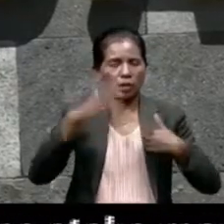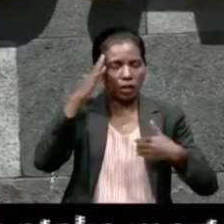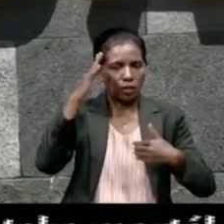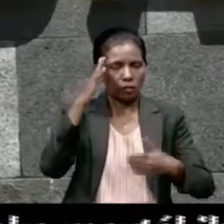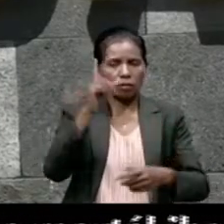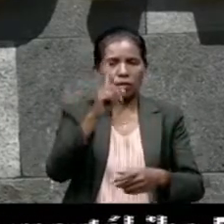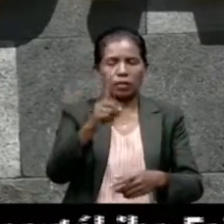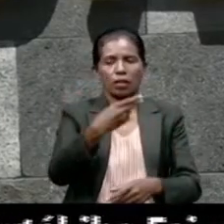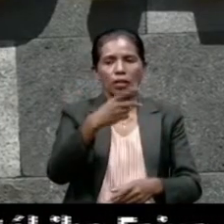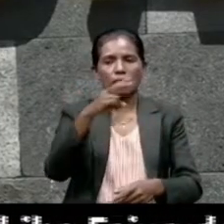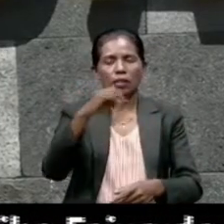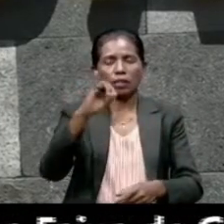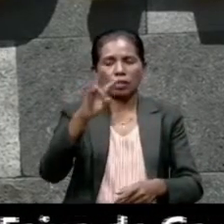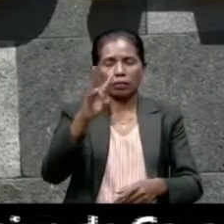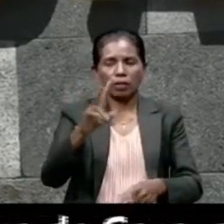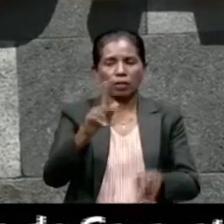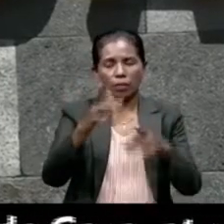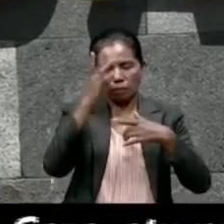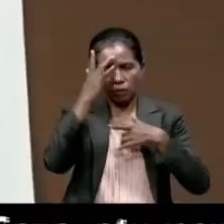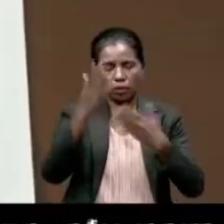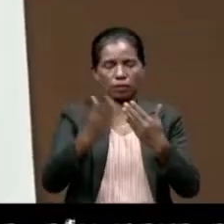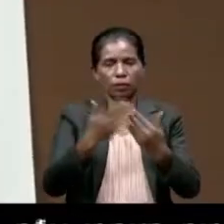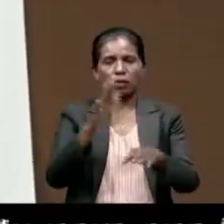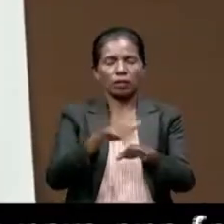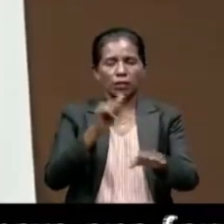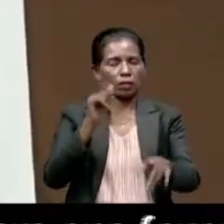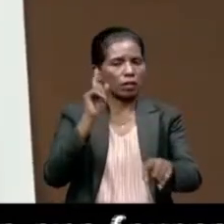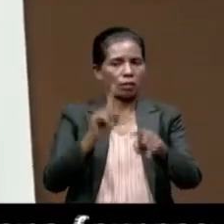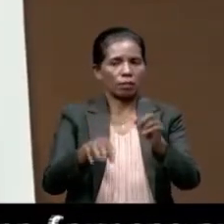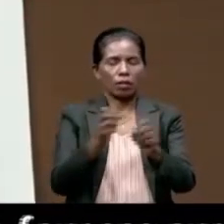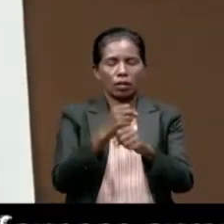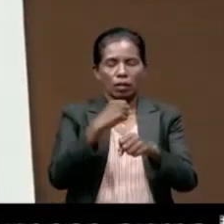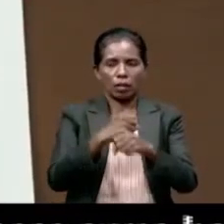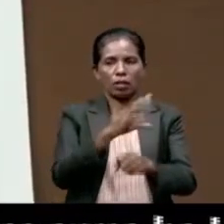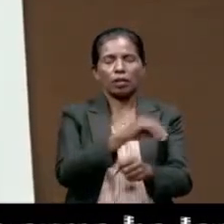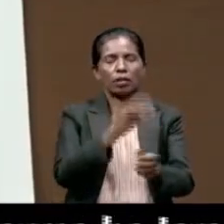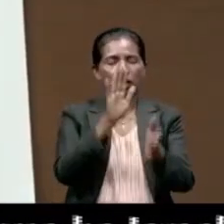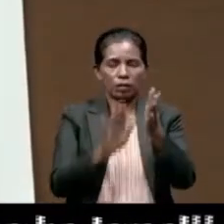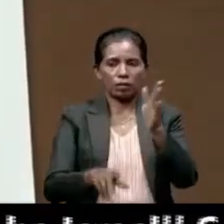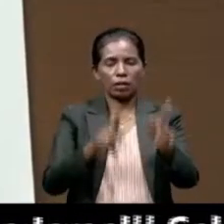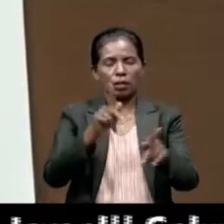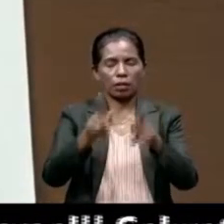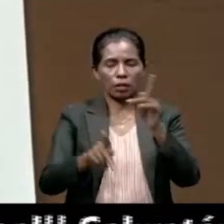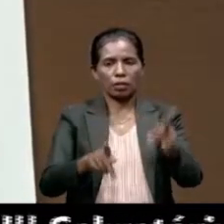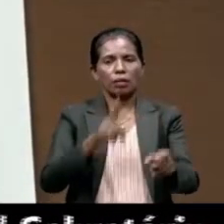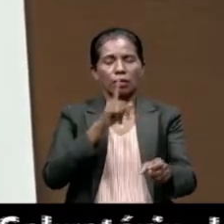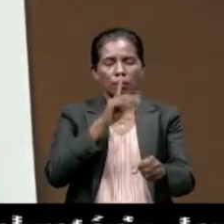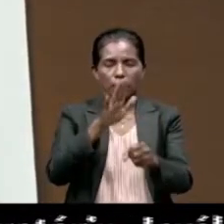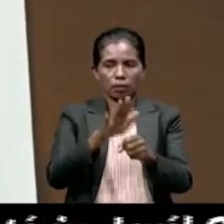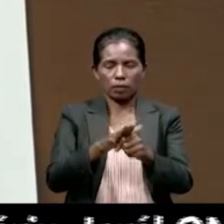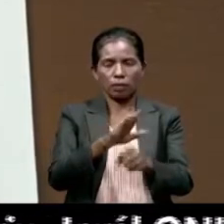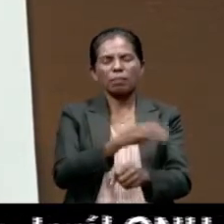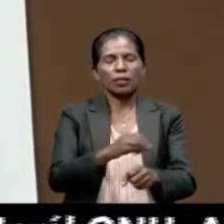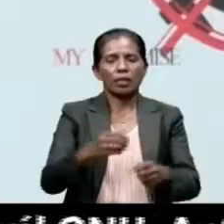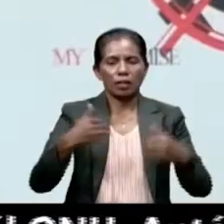kata HIV sida maka moras ina nebe fasil hadait no labele atu halo curativo no ema nebe ma confirmado ona hetan moras